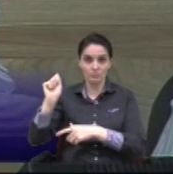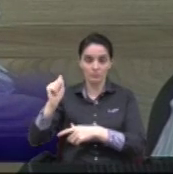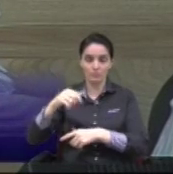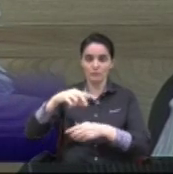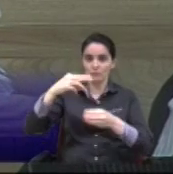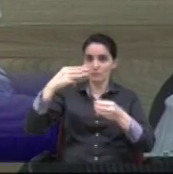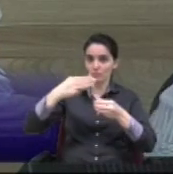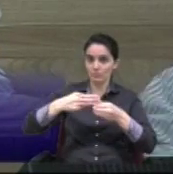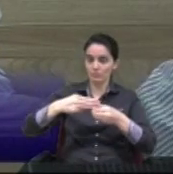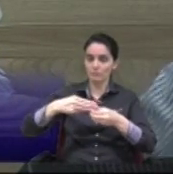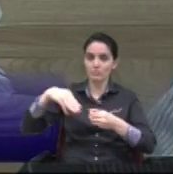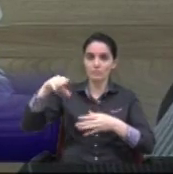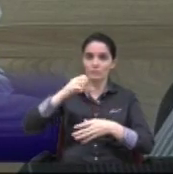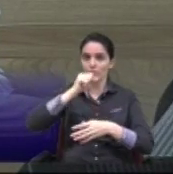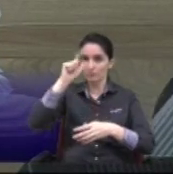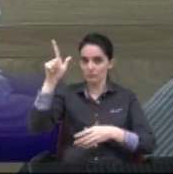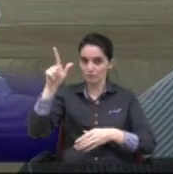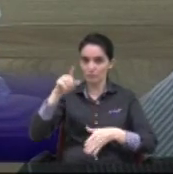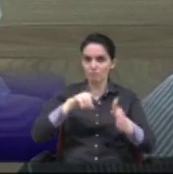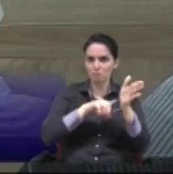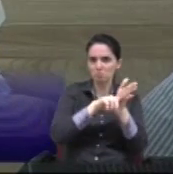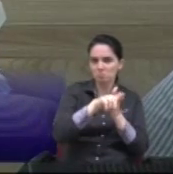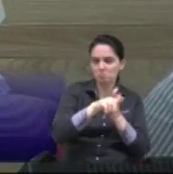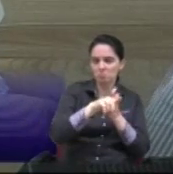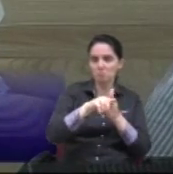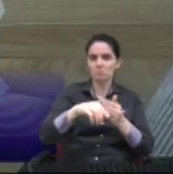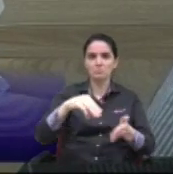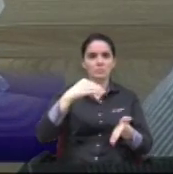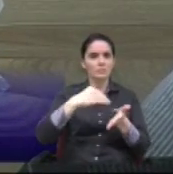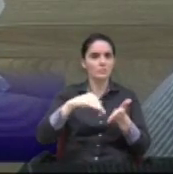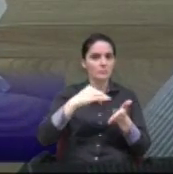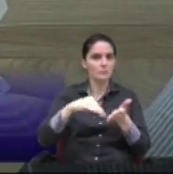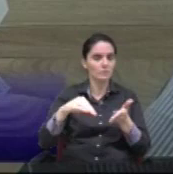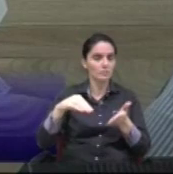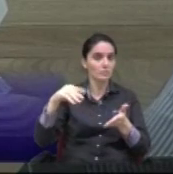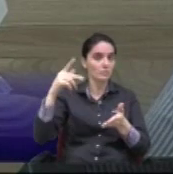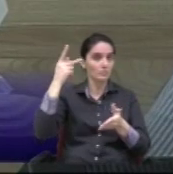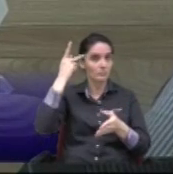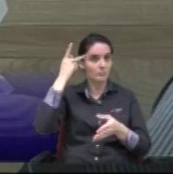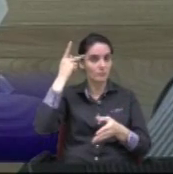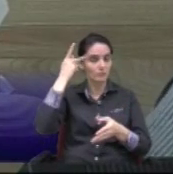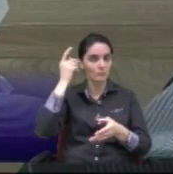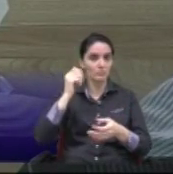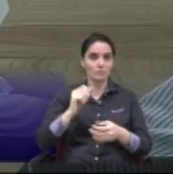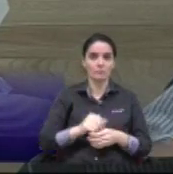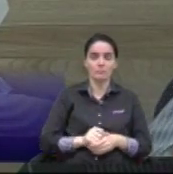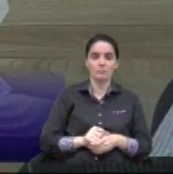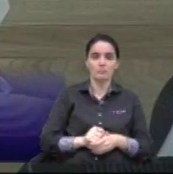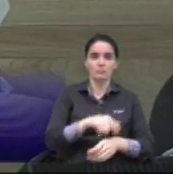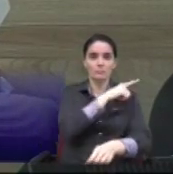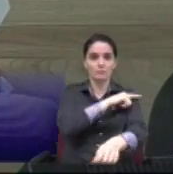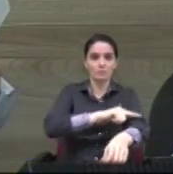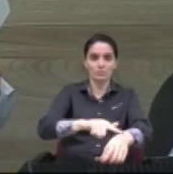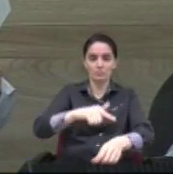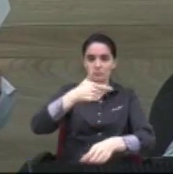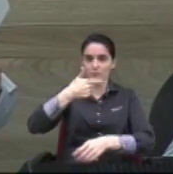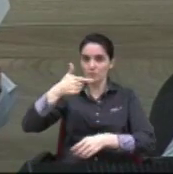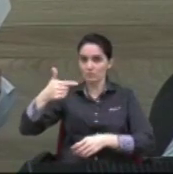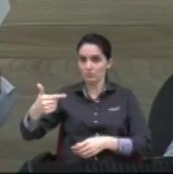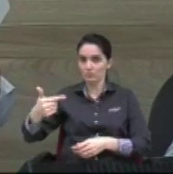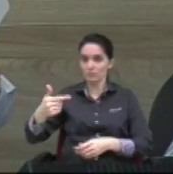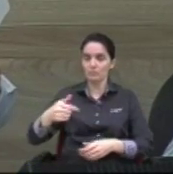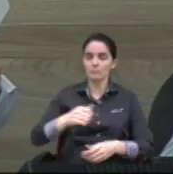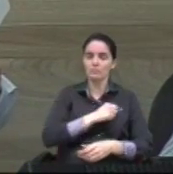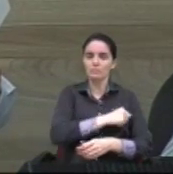Consultamos a Secretaria de Estado de Educação, que se manifestou a respeito em 22 de 8 de 2016,